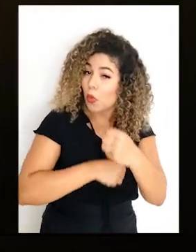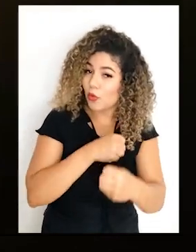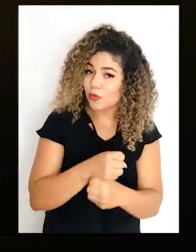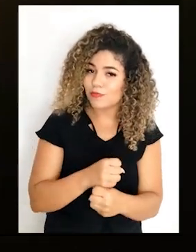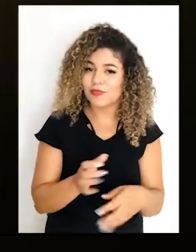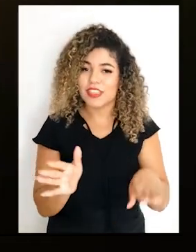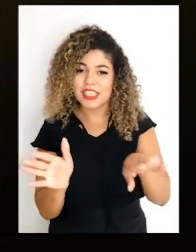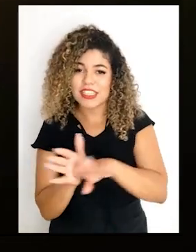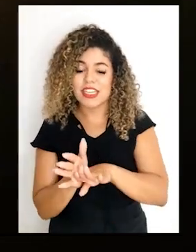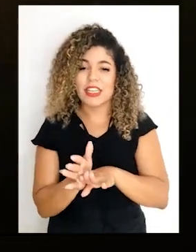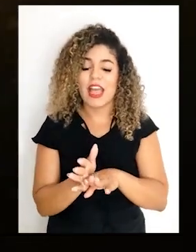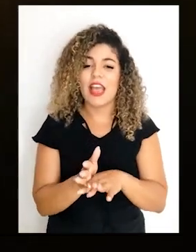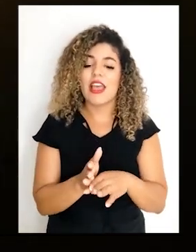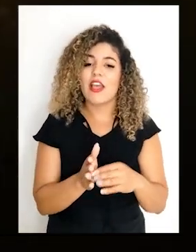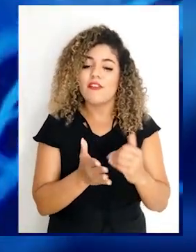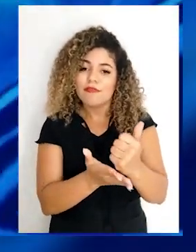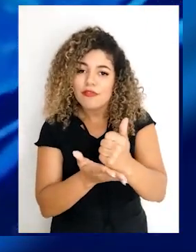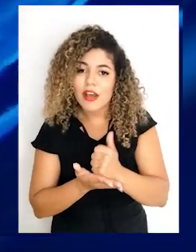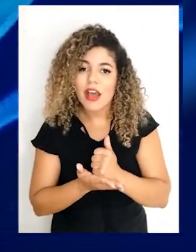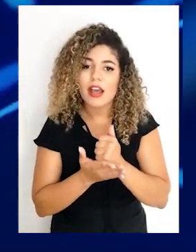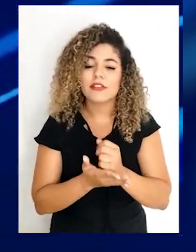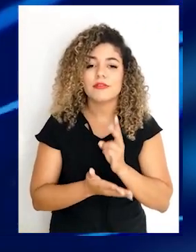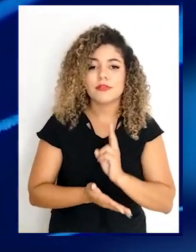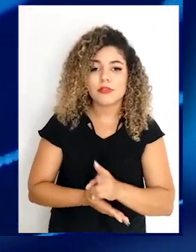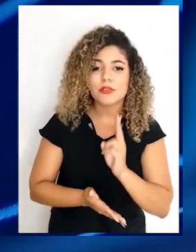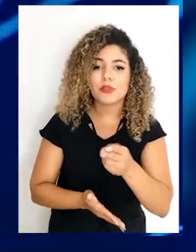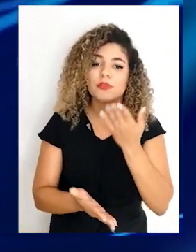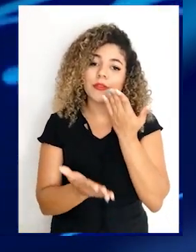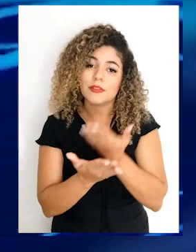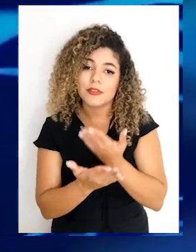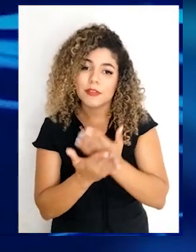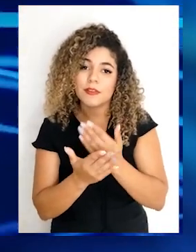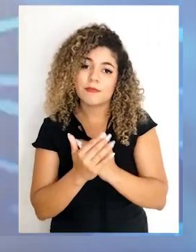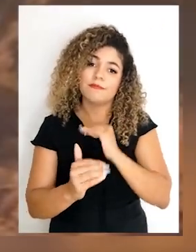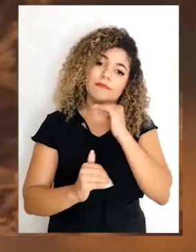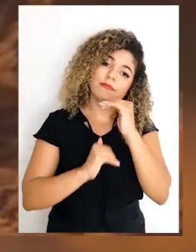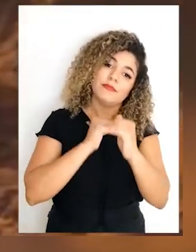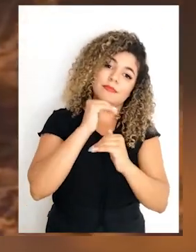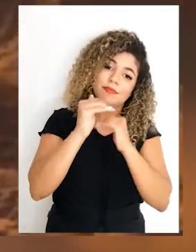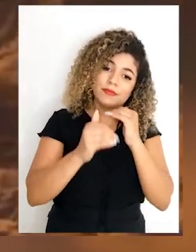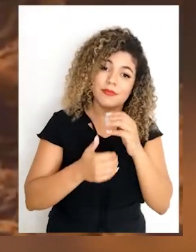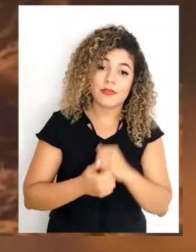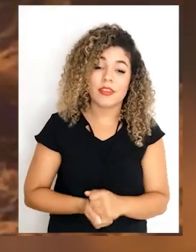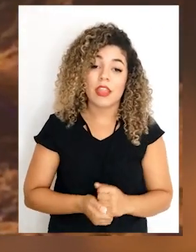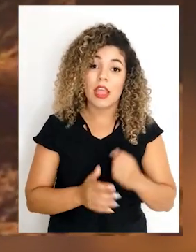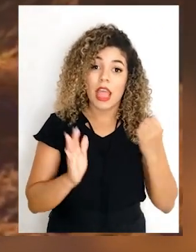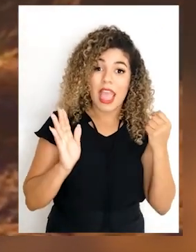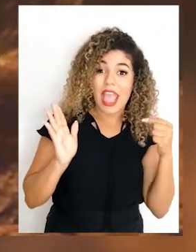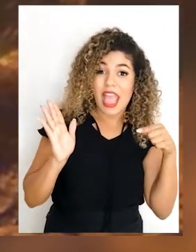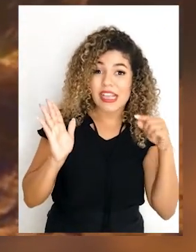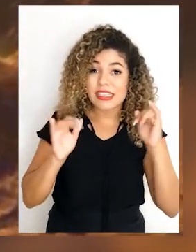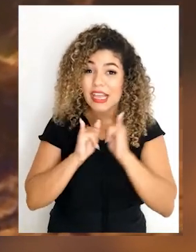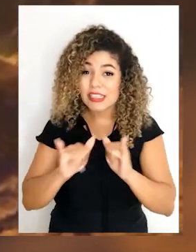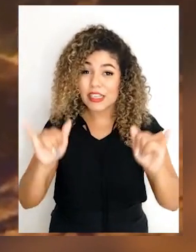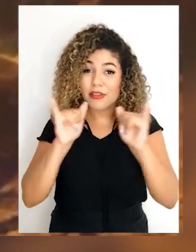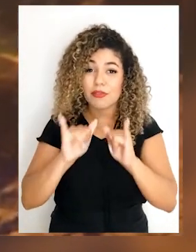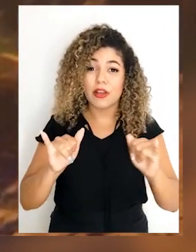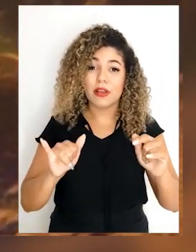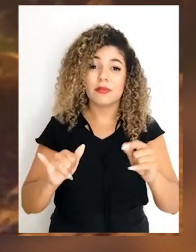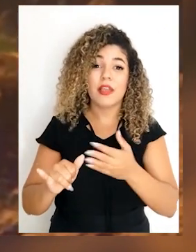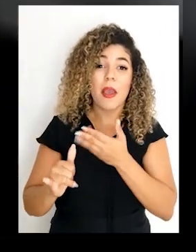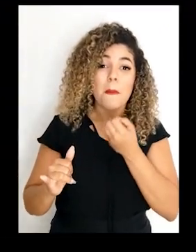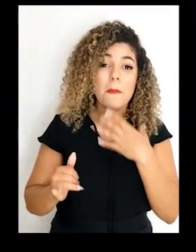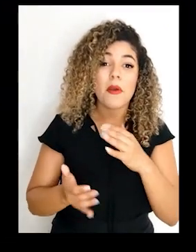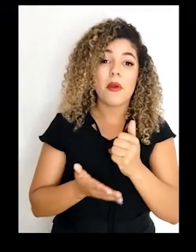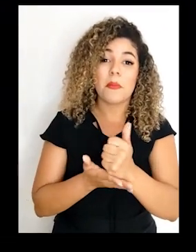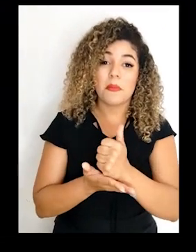dos estudos da equipe. Esses registros deverão vir dos instrumentos NIRCam, NIRSPEC e MIRI,